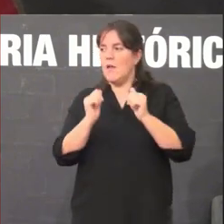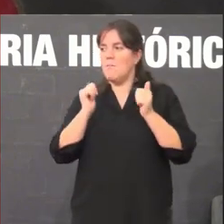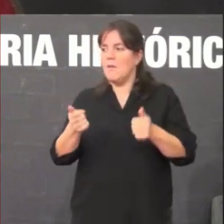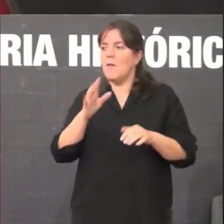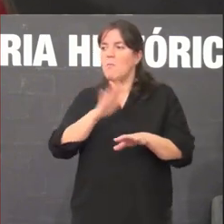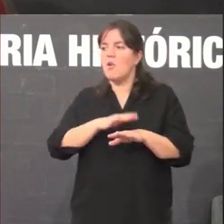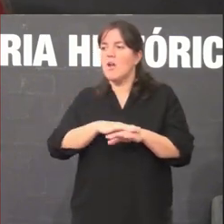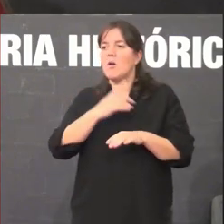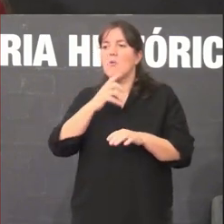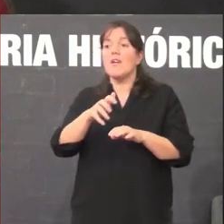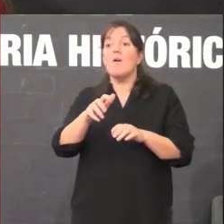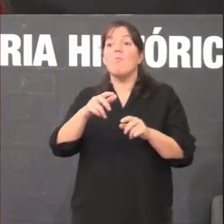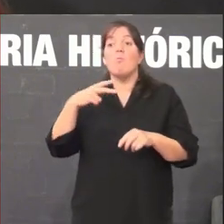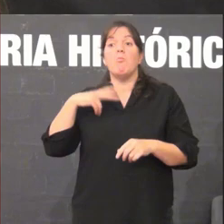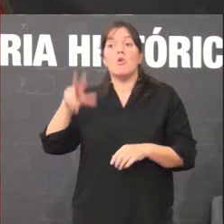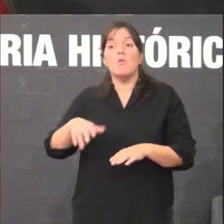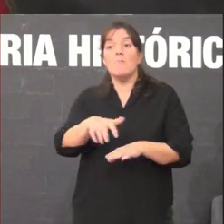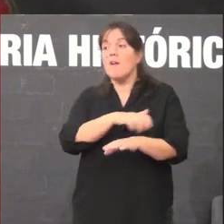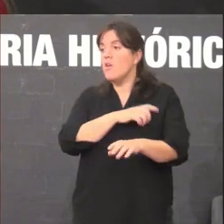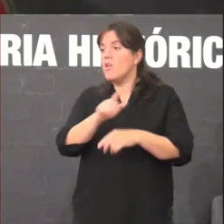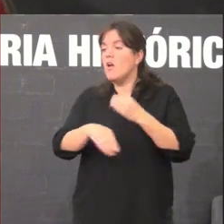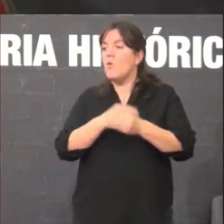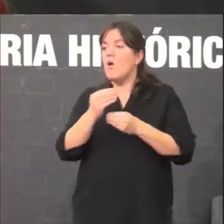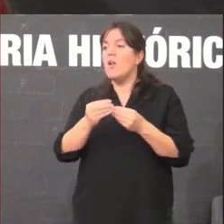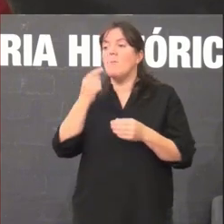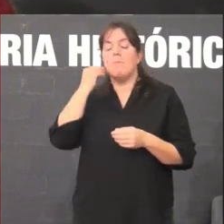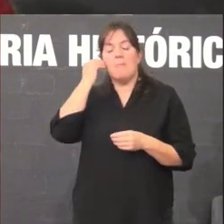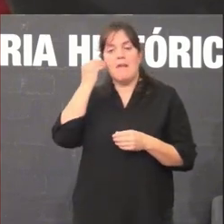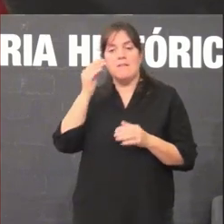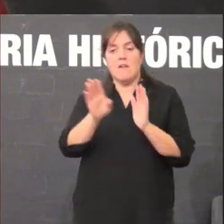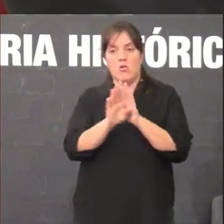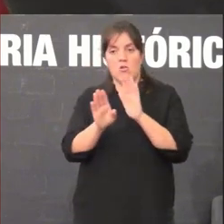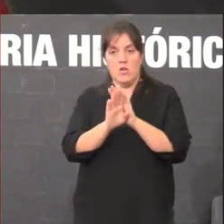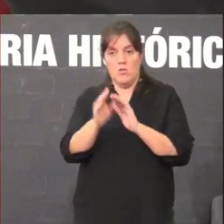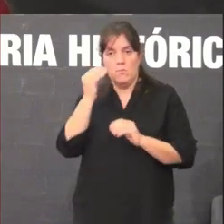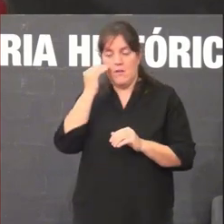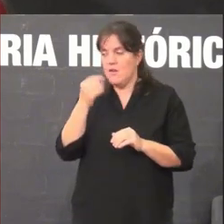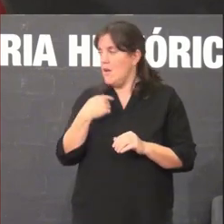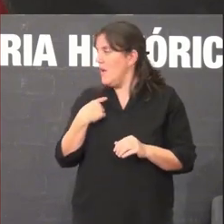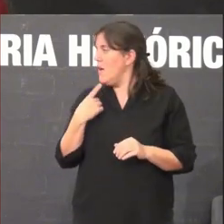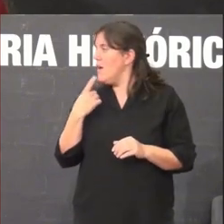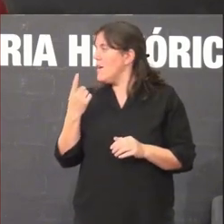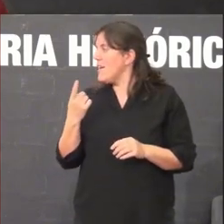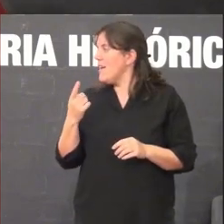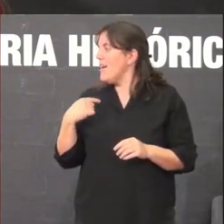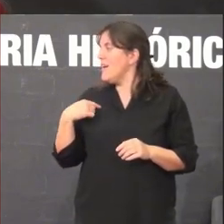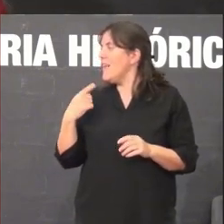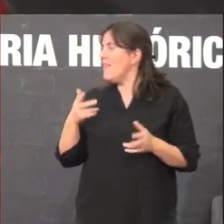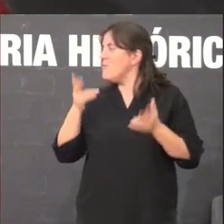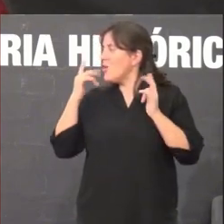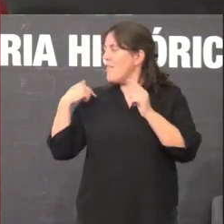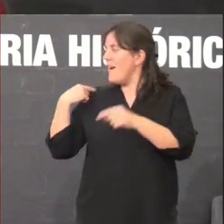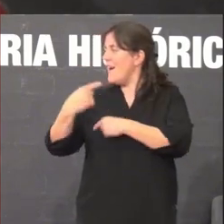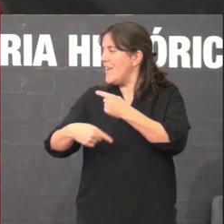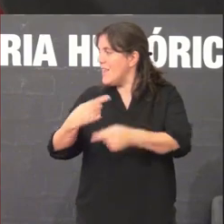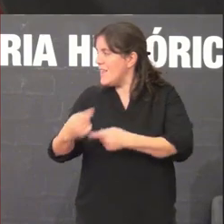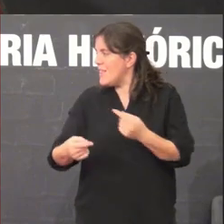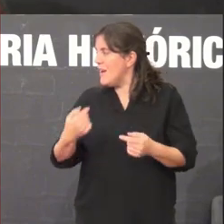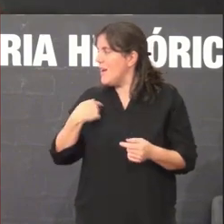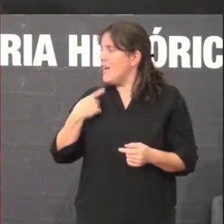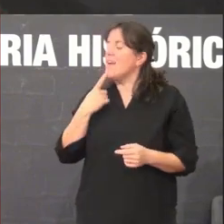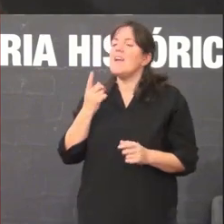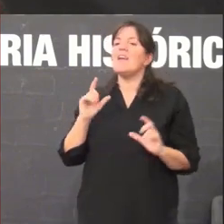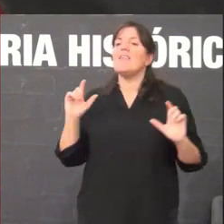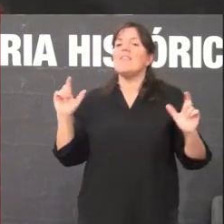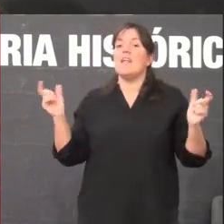portugueses continua a considerar que a herança da democracia e do regime que nós